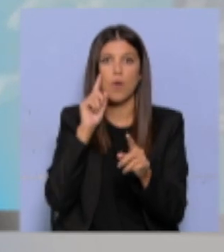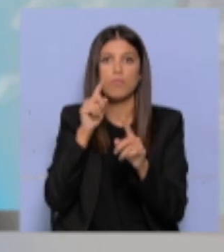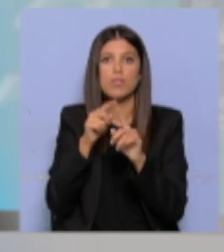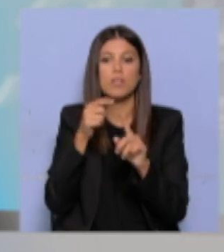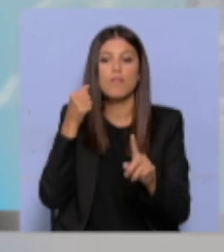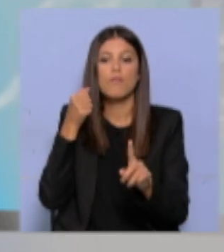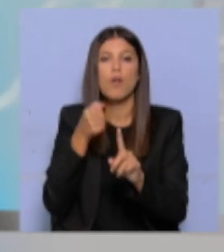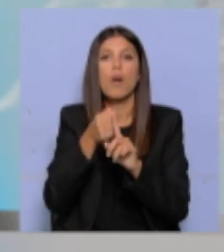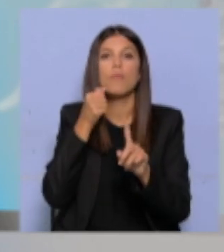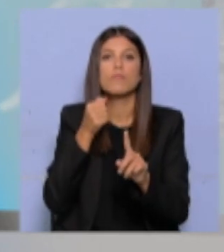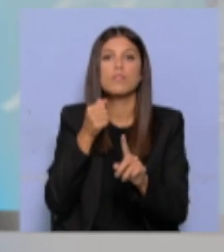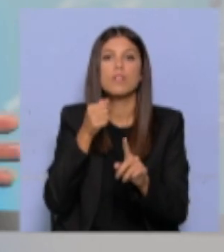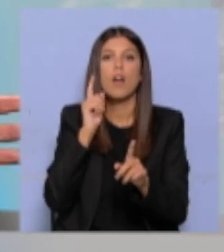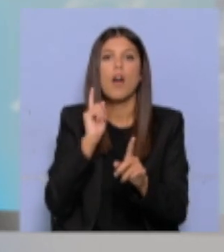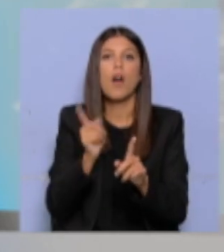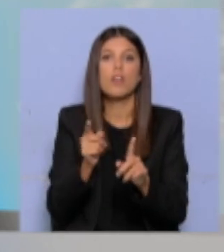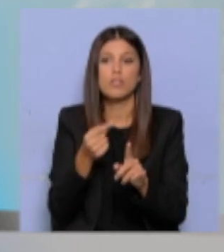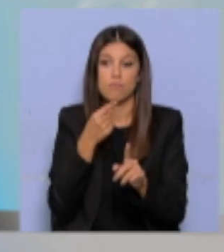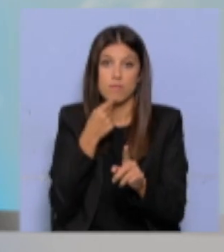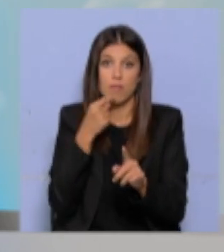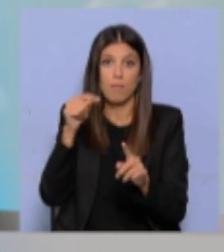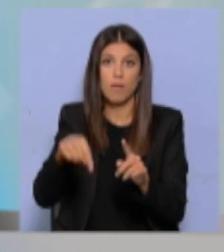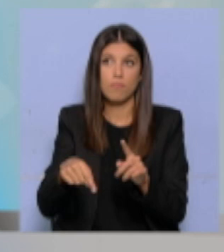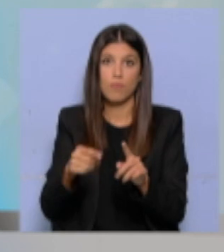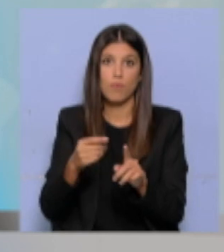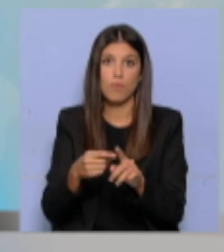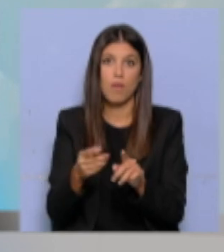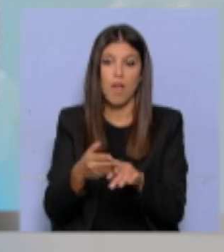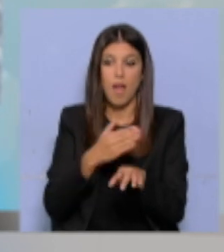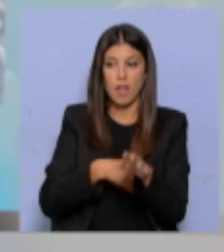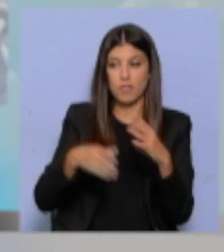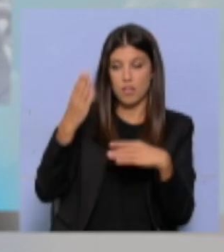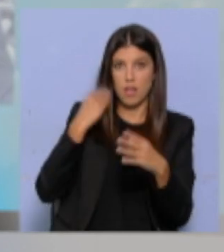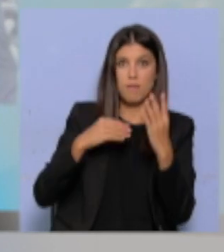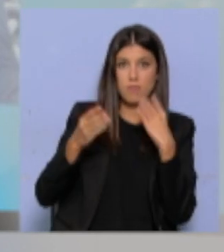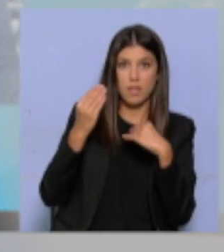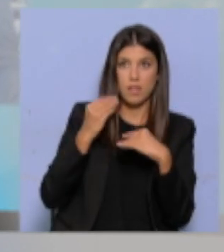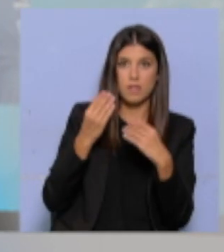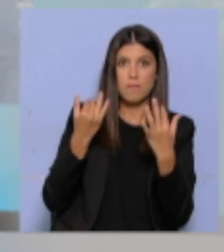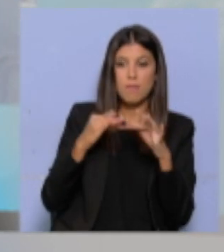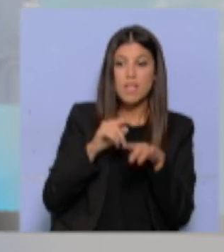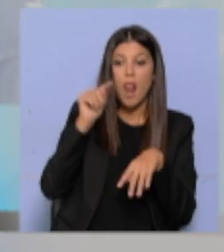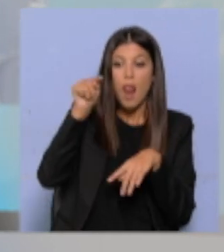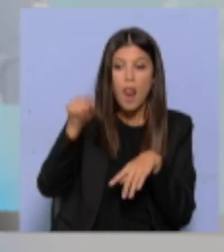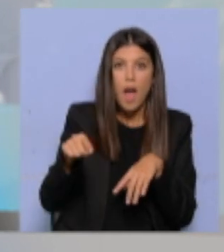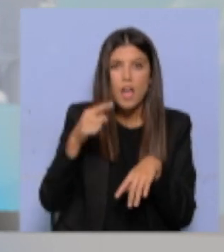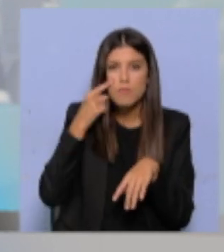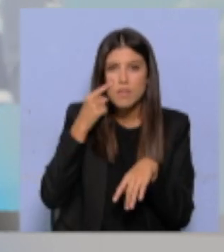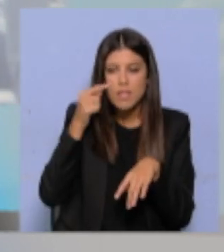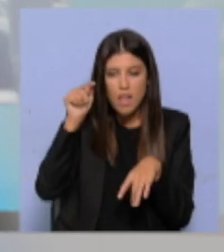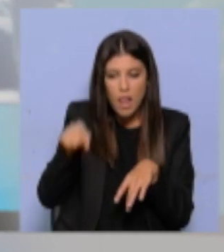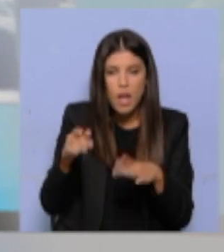que ele escuta na sua paróquia. E como tal, é também uma oportunidade nesse sentido para rejuvenescer humanamente os